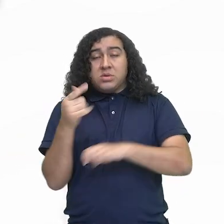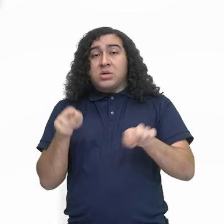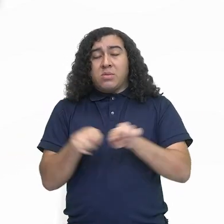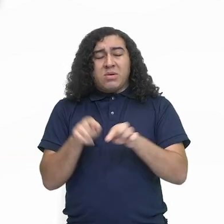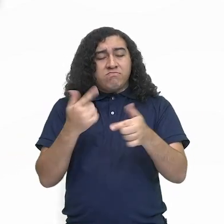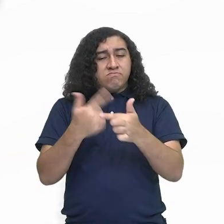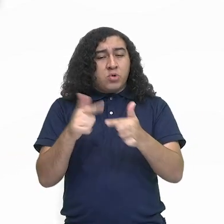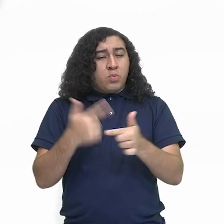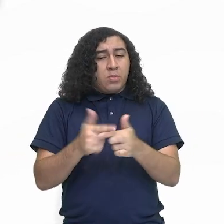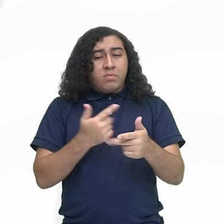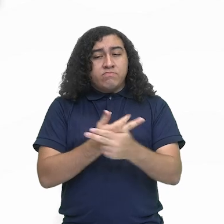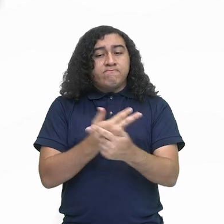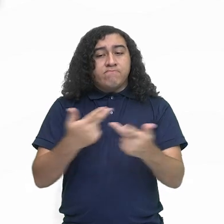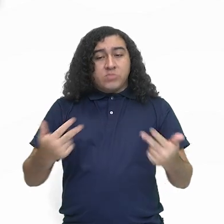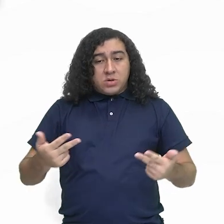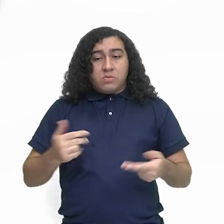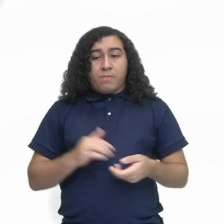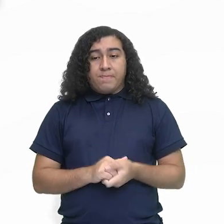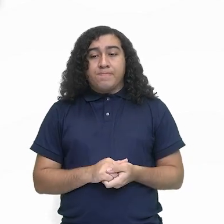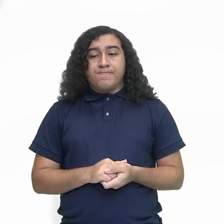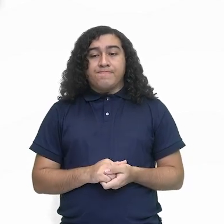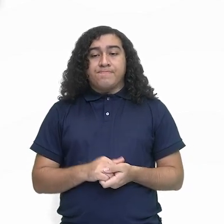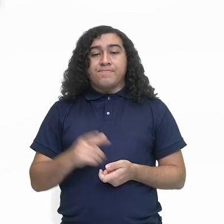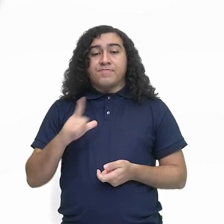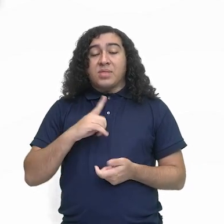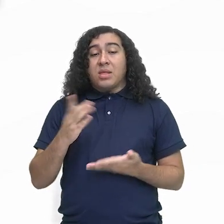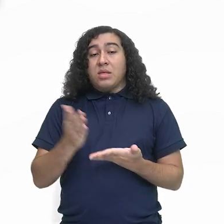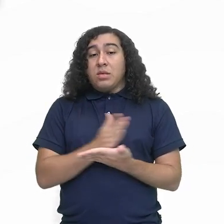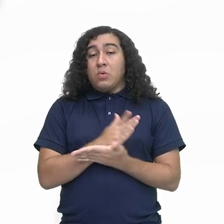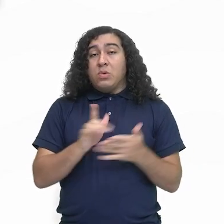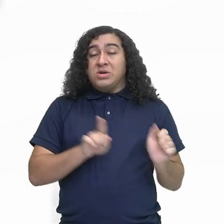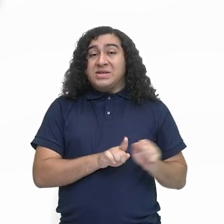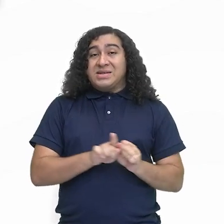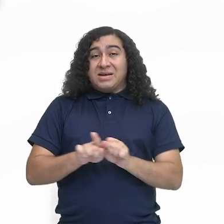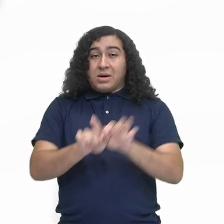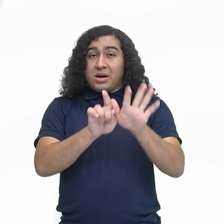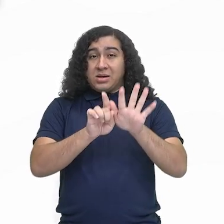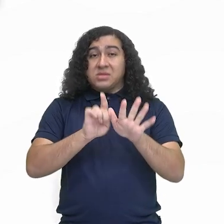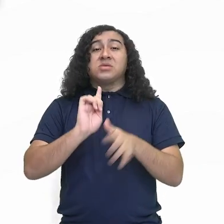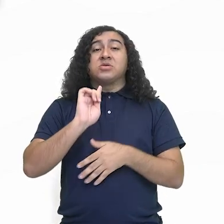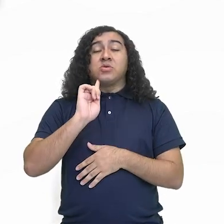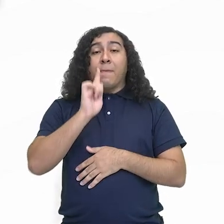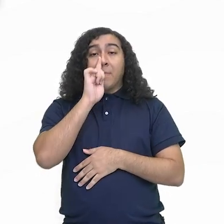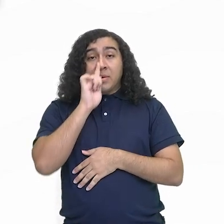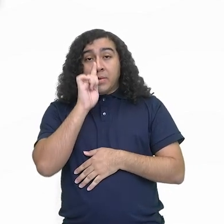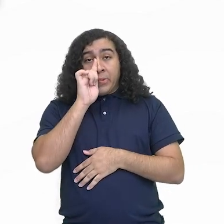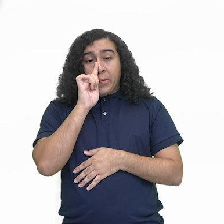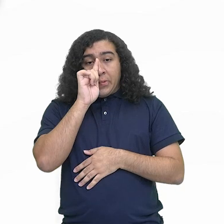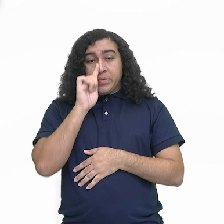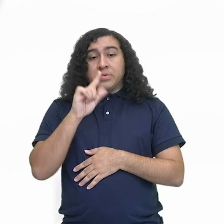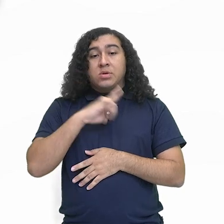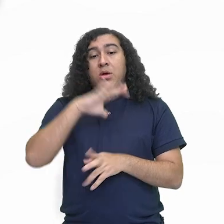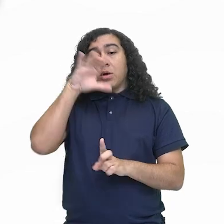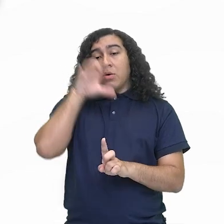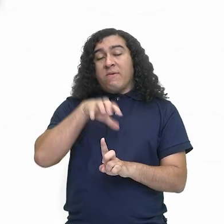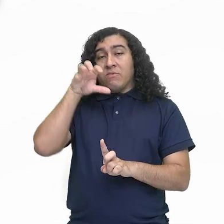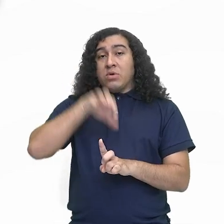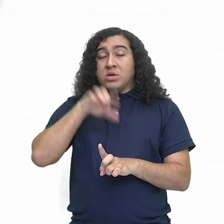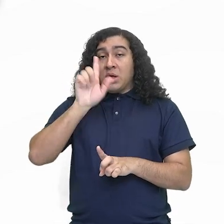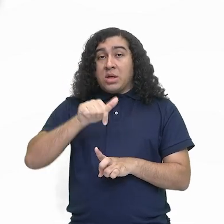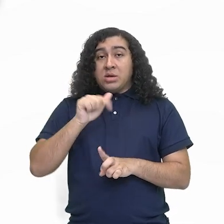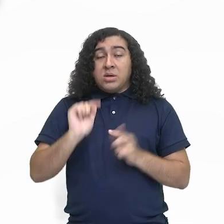vários problemas. E aí nós temos a presença de alguns gases tóxicos que vão ali influenciar